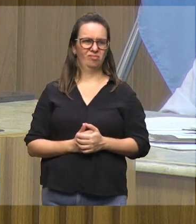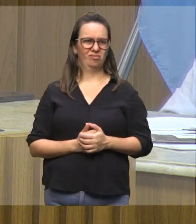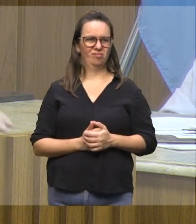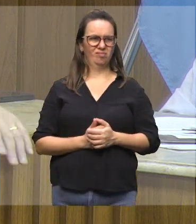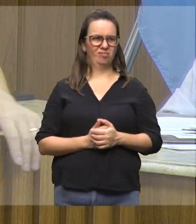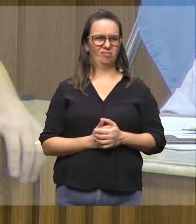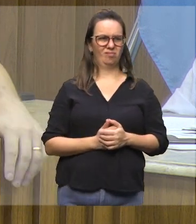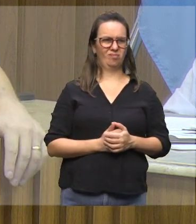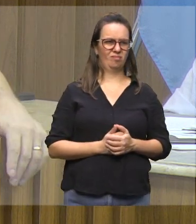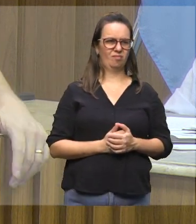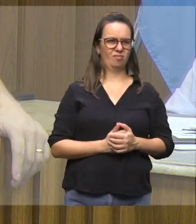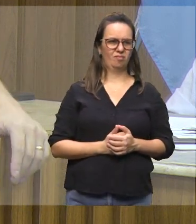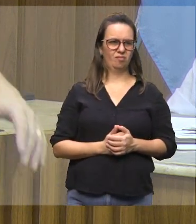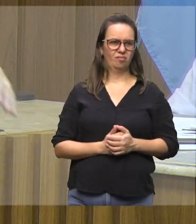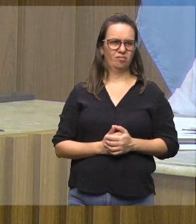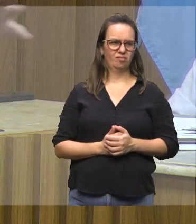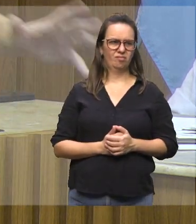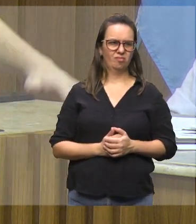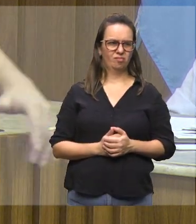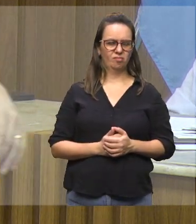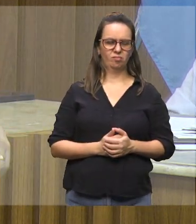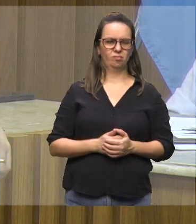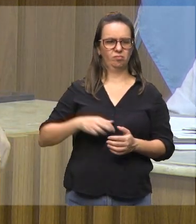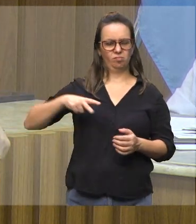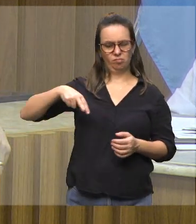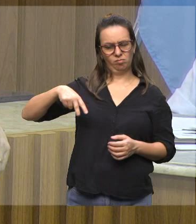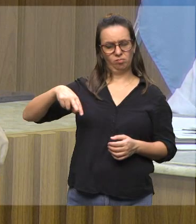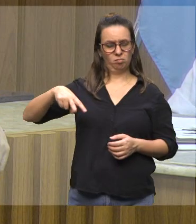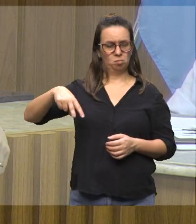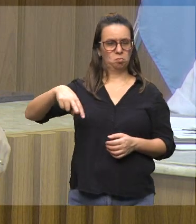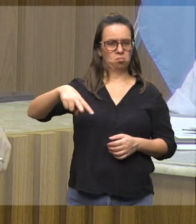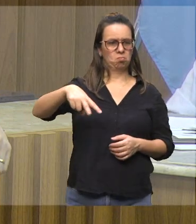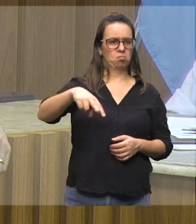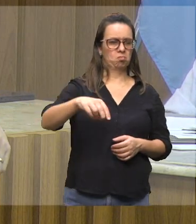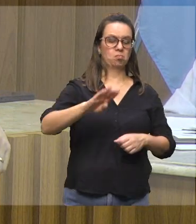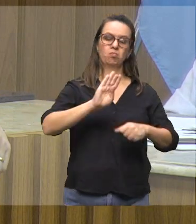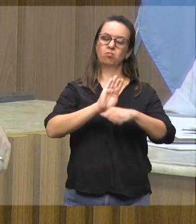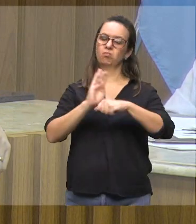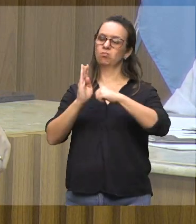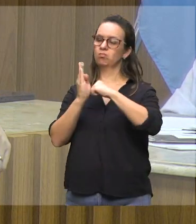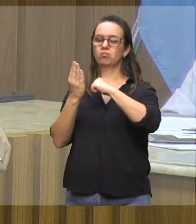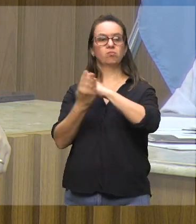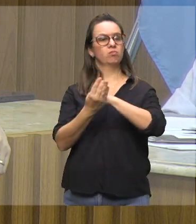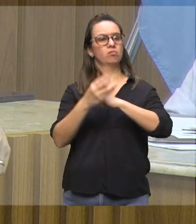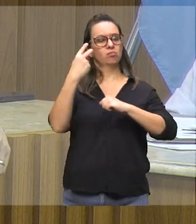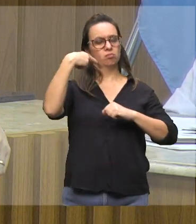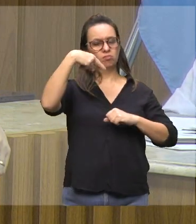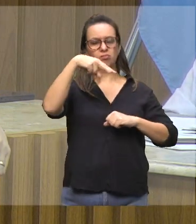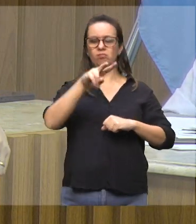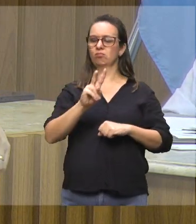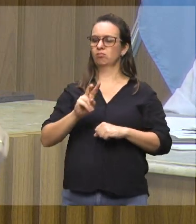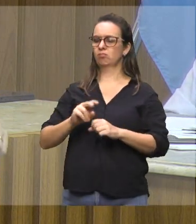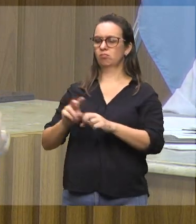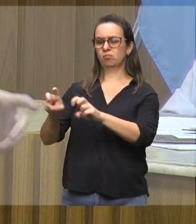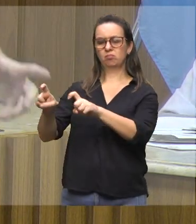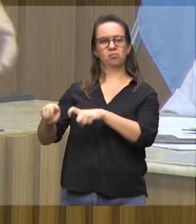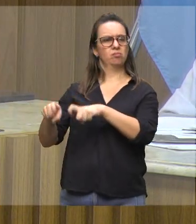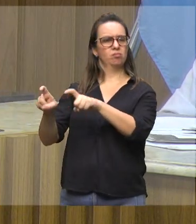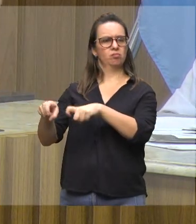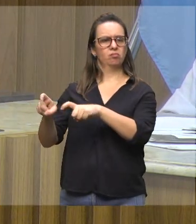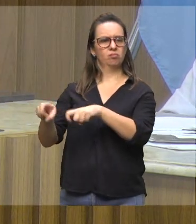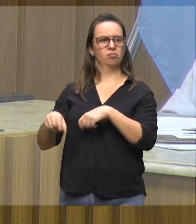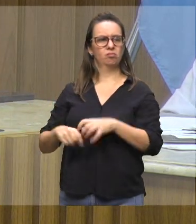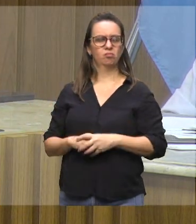eu tenho andado por todo o nosso município, os bairros, tenho andado na zona rural, tenho andado no centro,